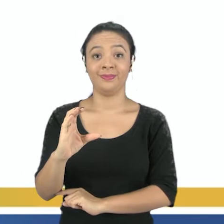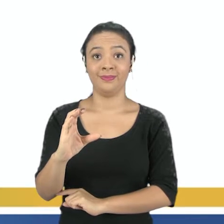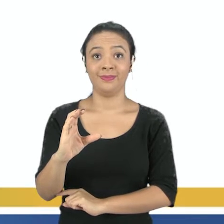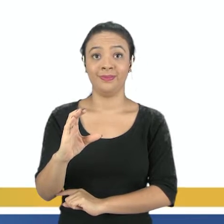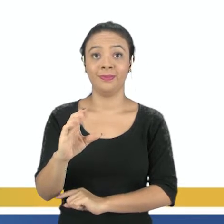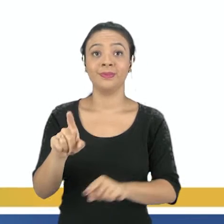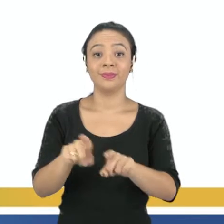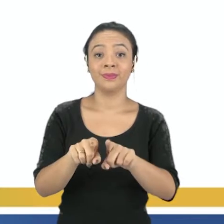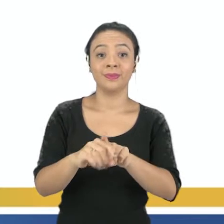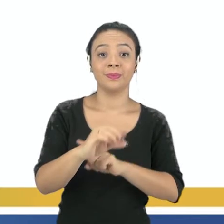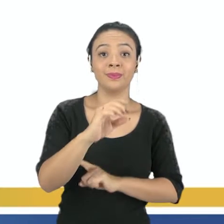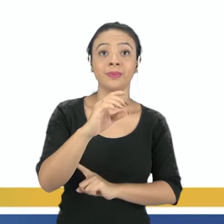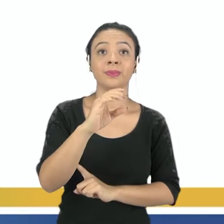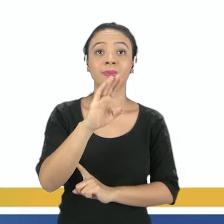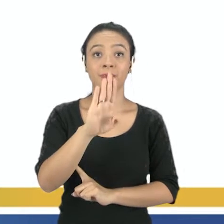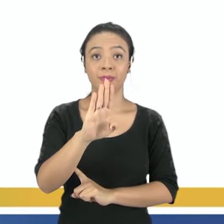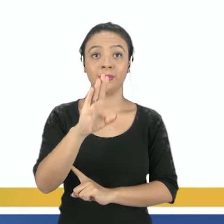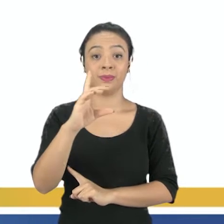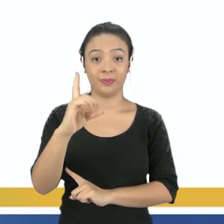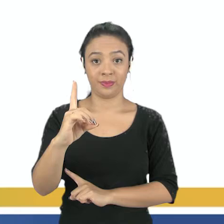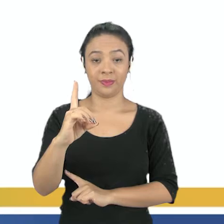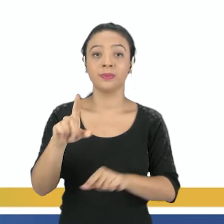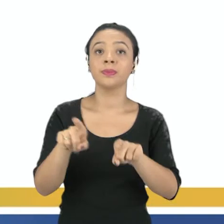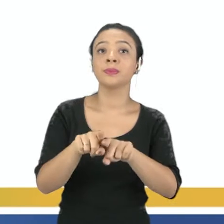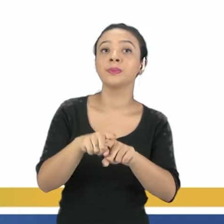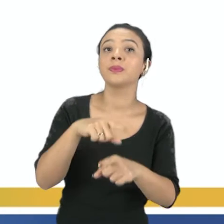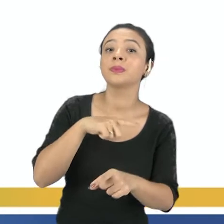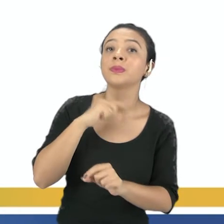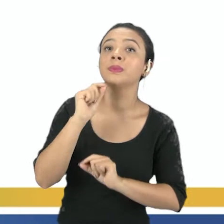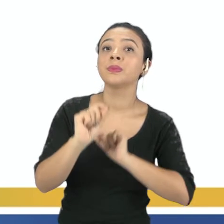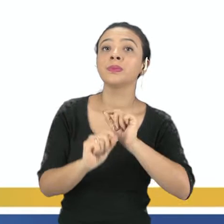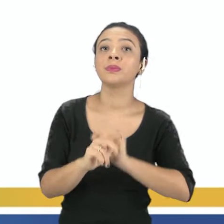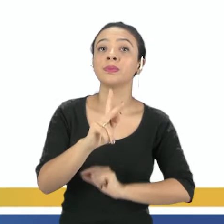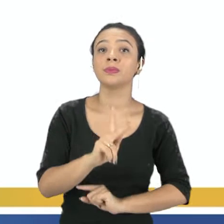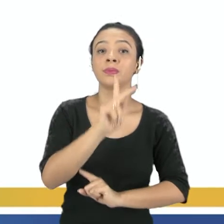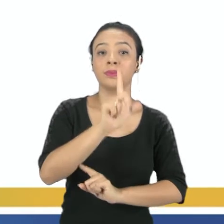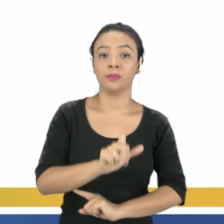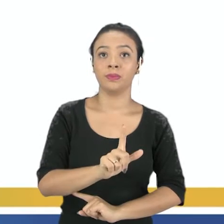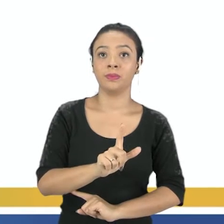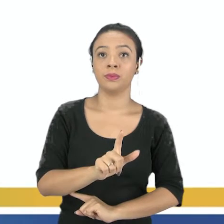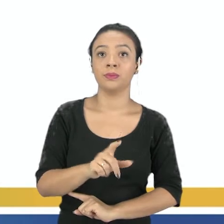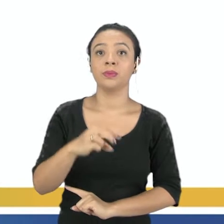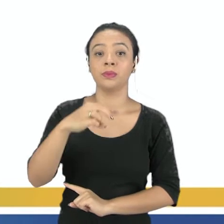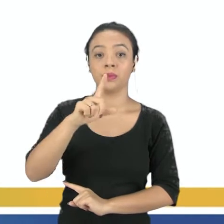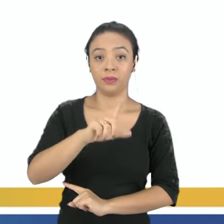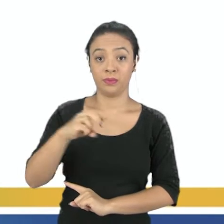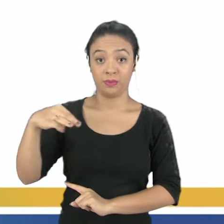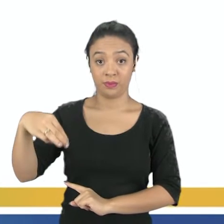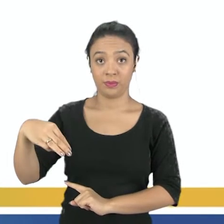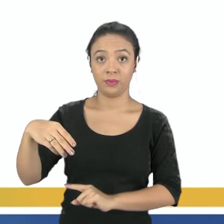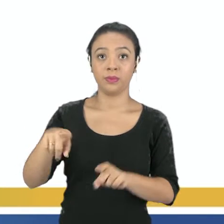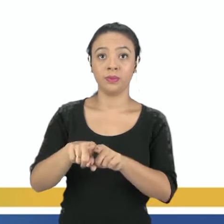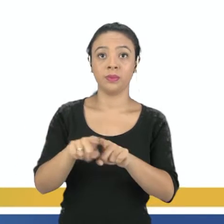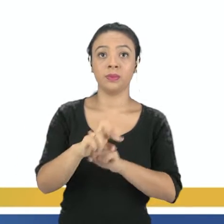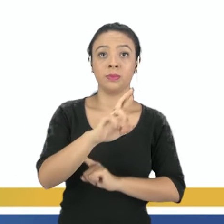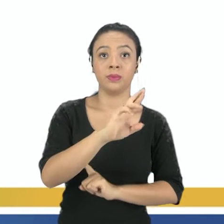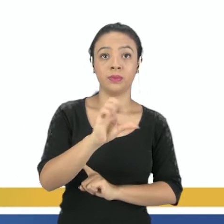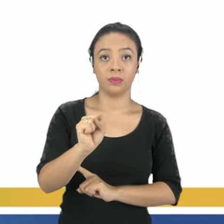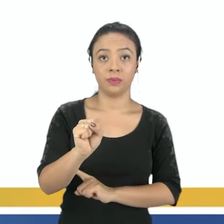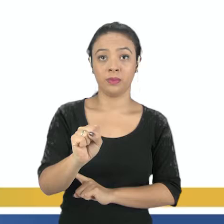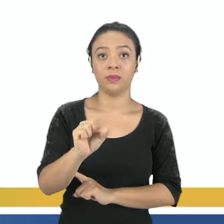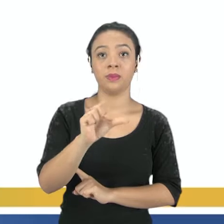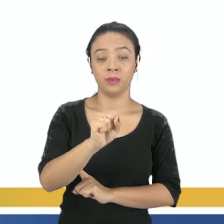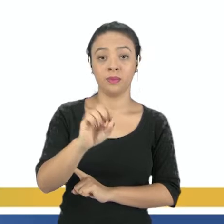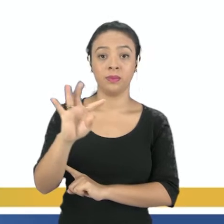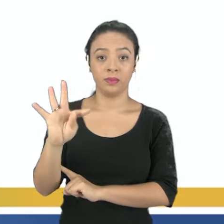e b d né Nós temos aí também o k l e o LM nós temos o r s